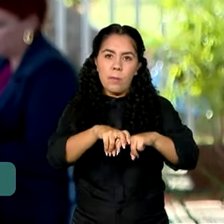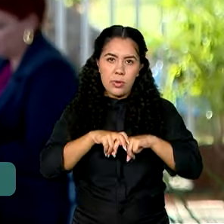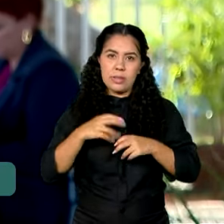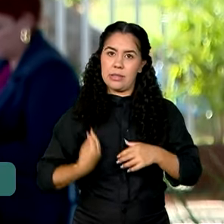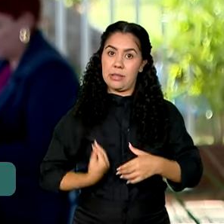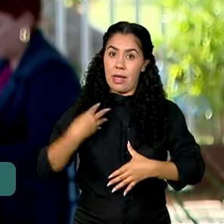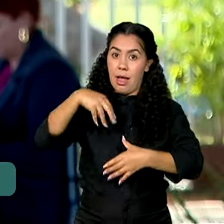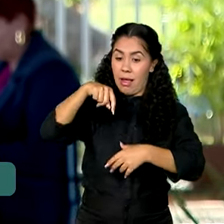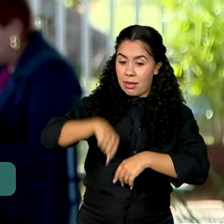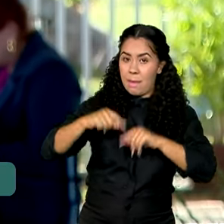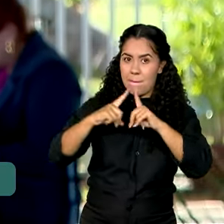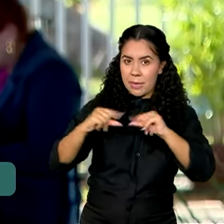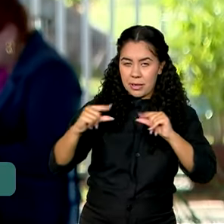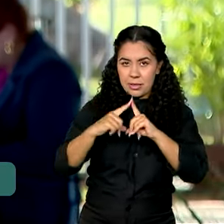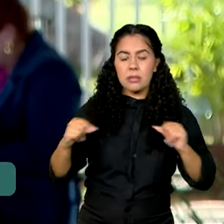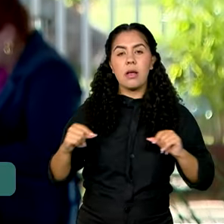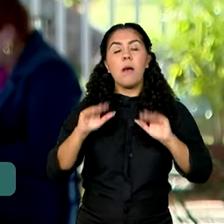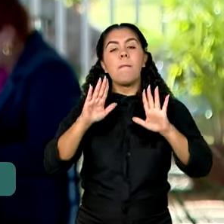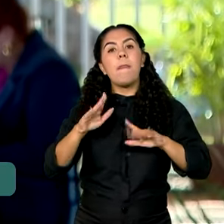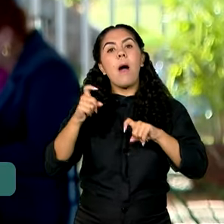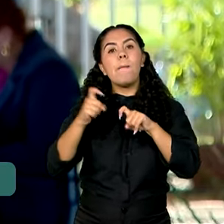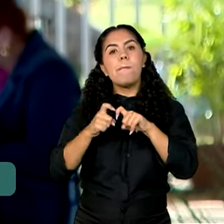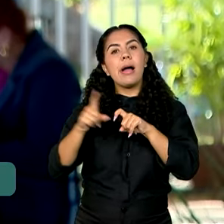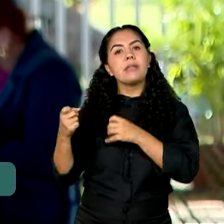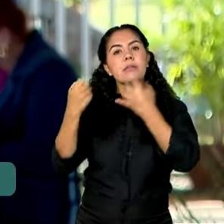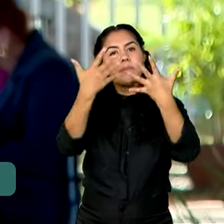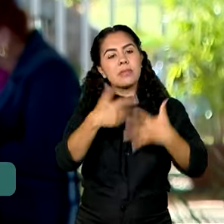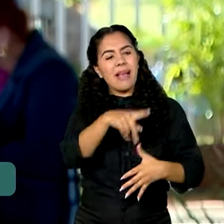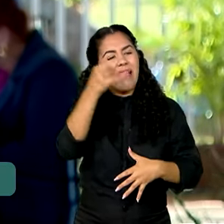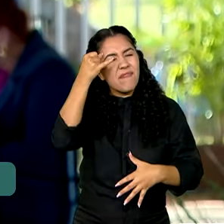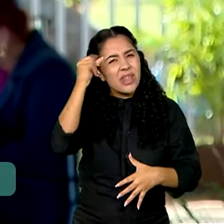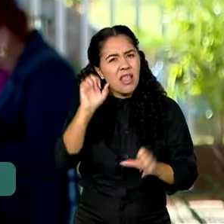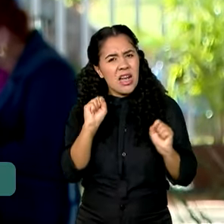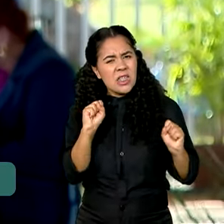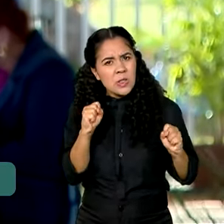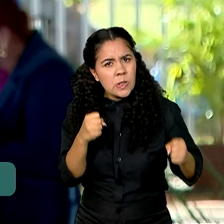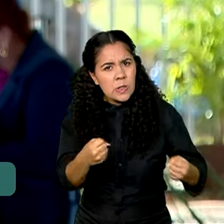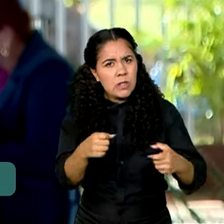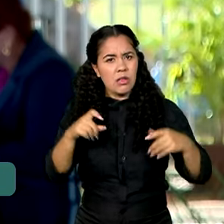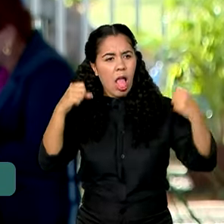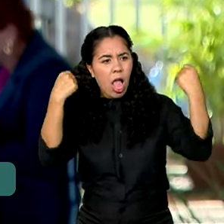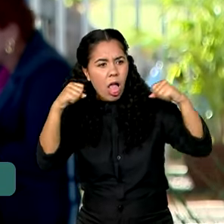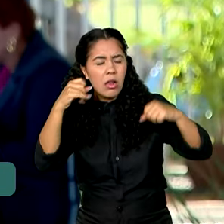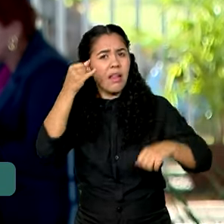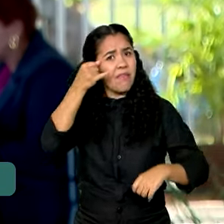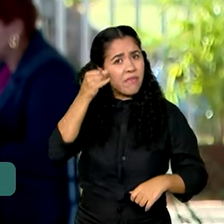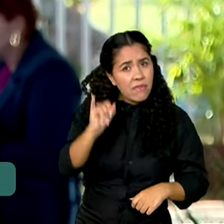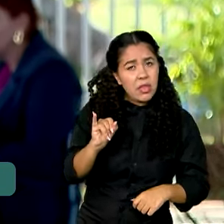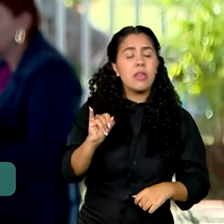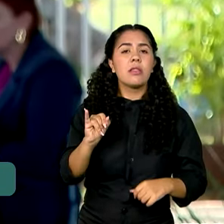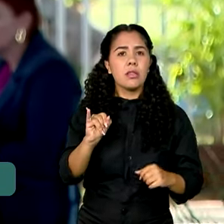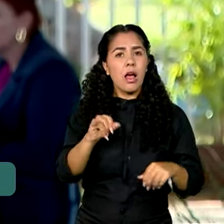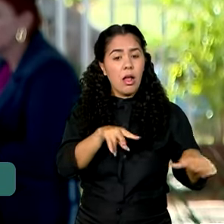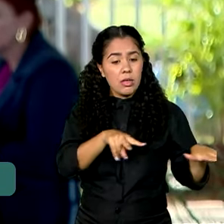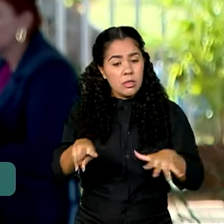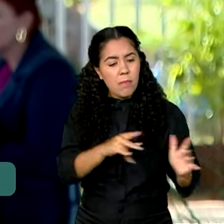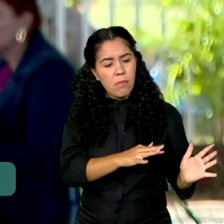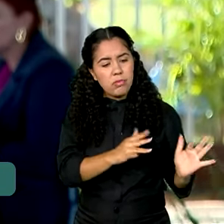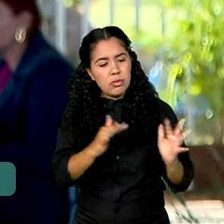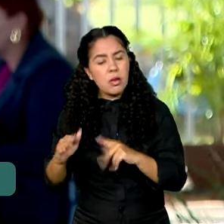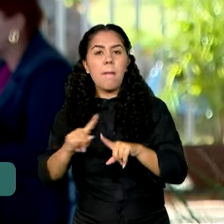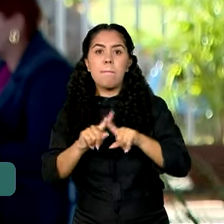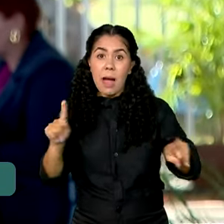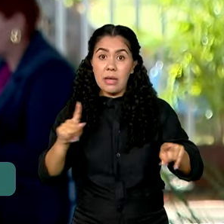daqui de Brasília. O médico do presidente, ele disse que ele deve evitar esforço, exercício físico ao longo da semana, mas que ele pode seguir